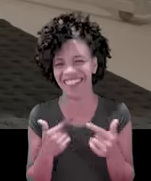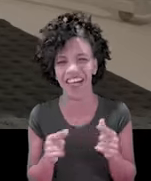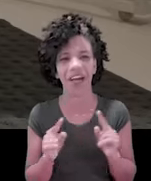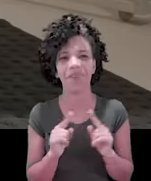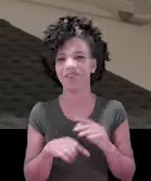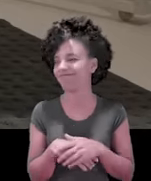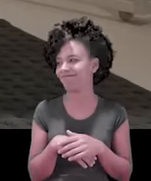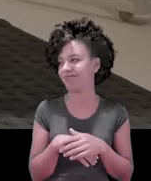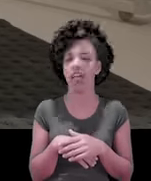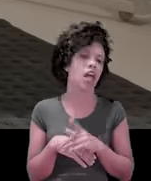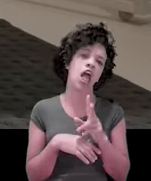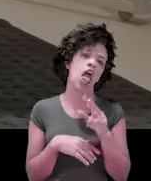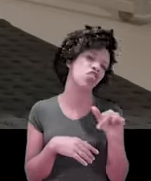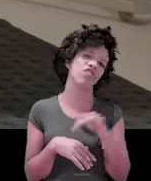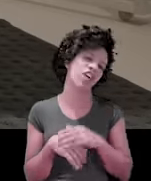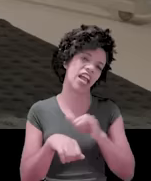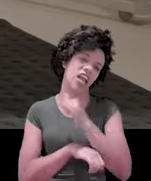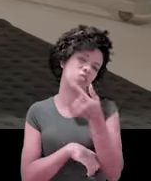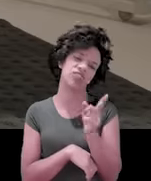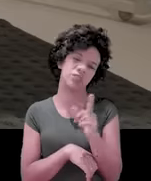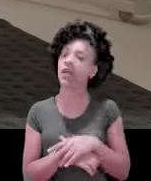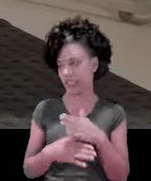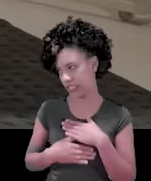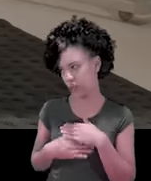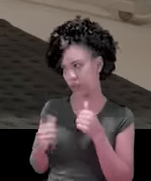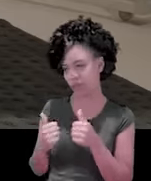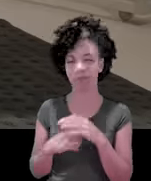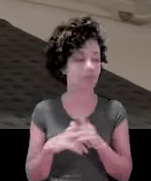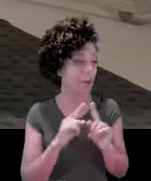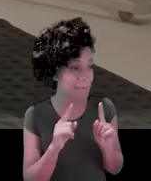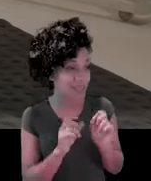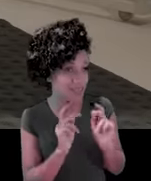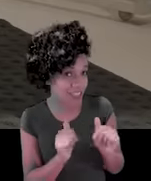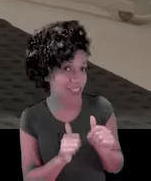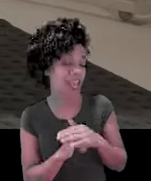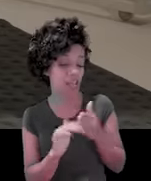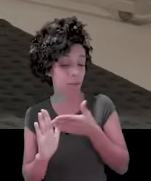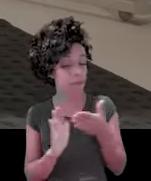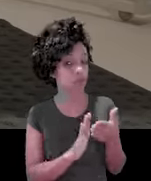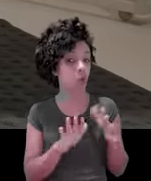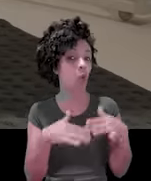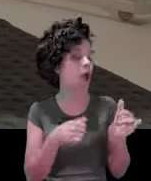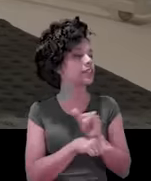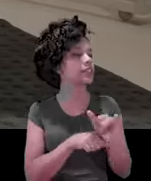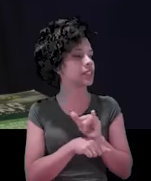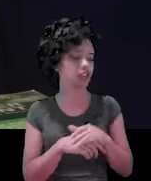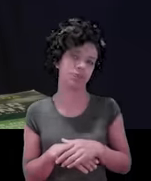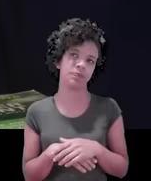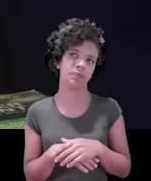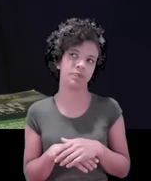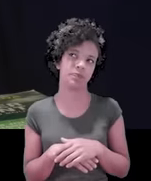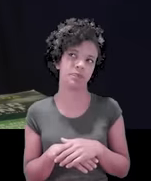então vai quer com avião também tá tranquilo então beleza A partir daquilo ali com a sua estratégia